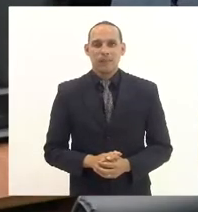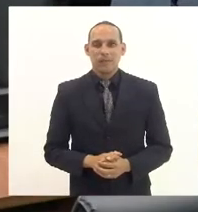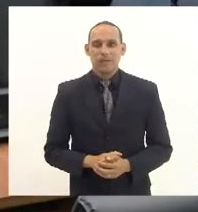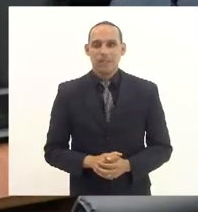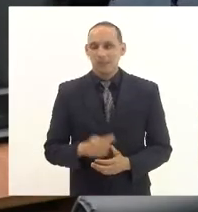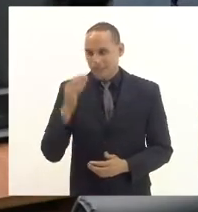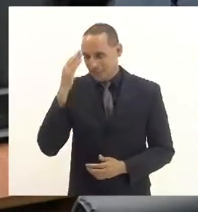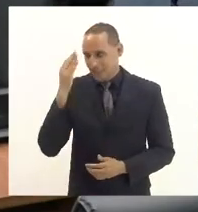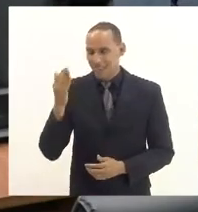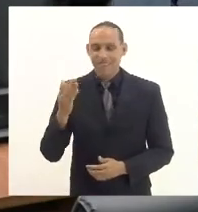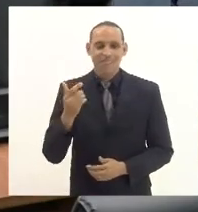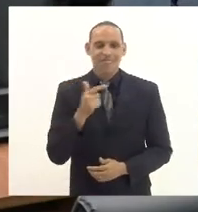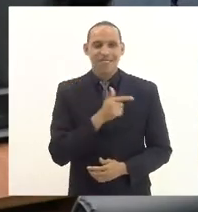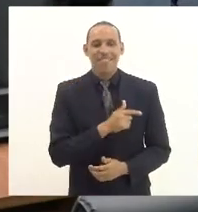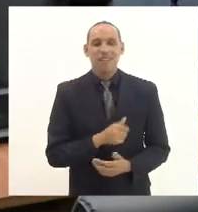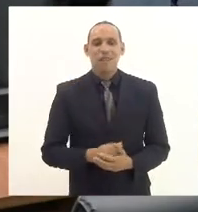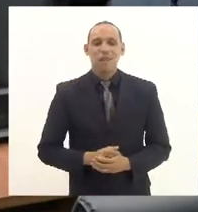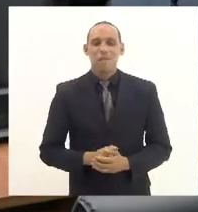Obrigado.